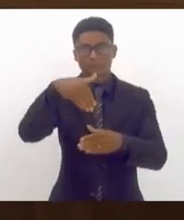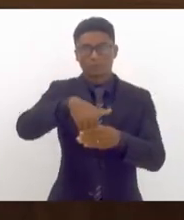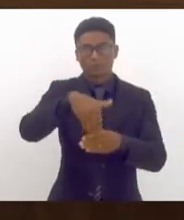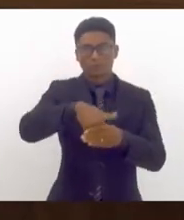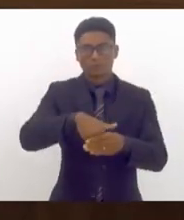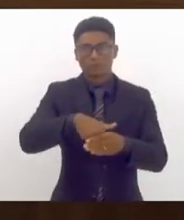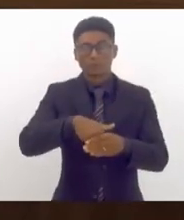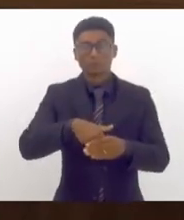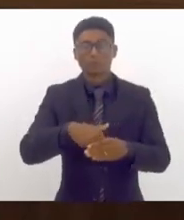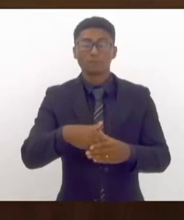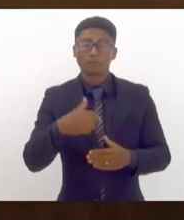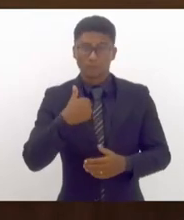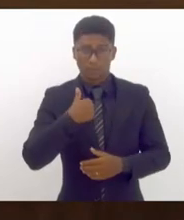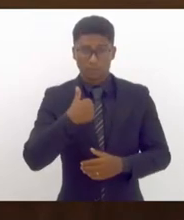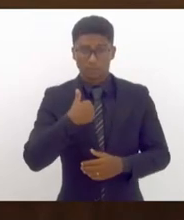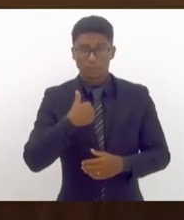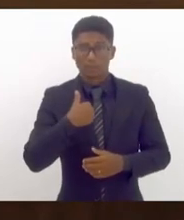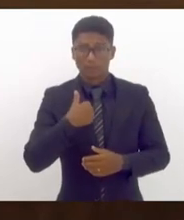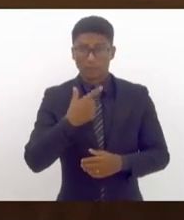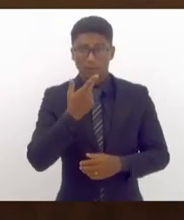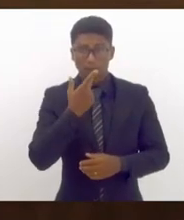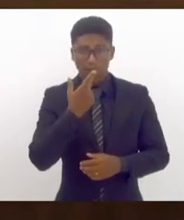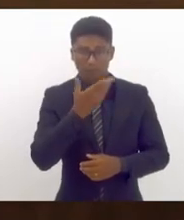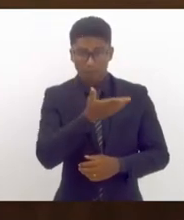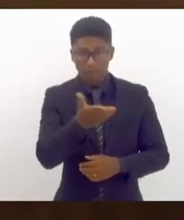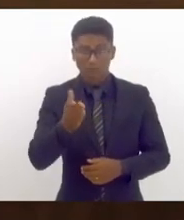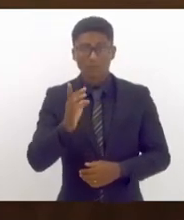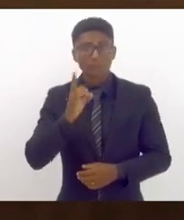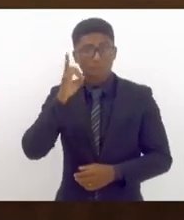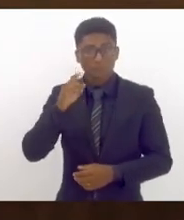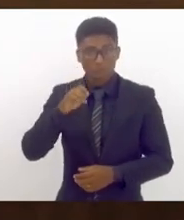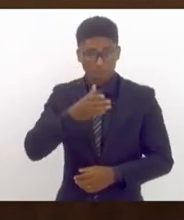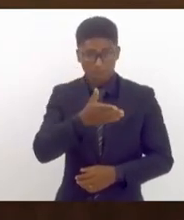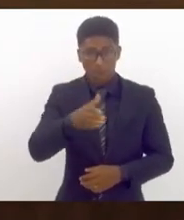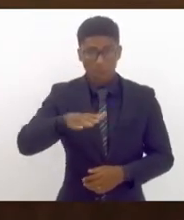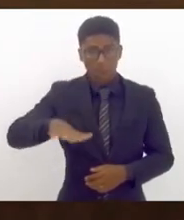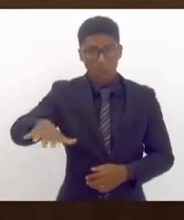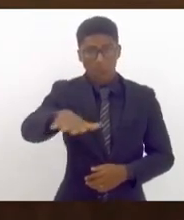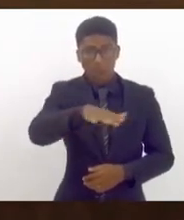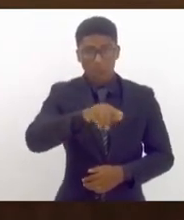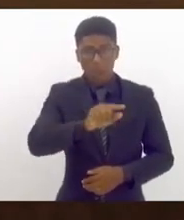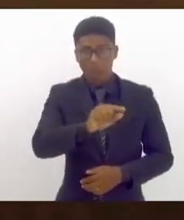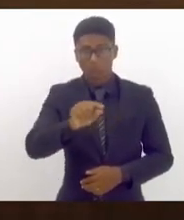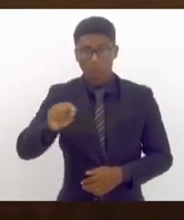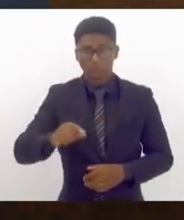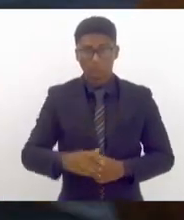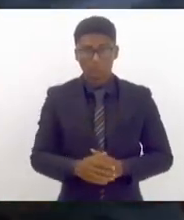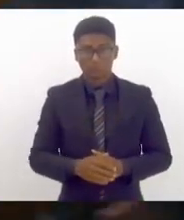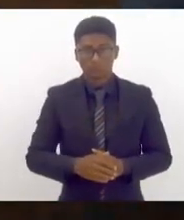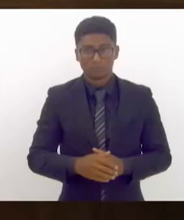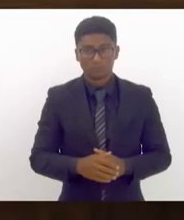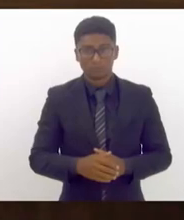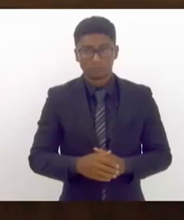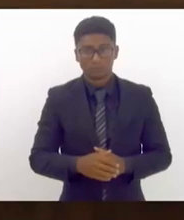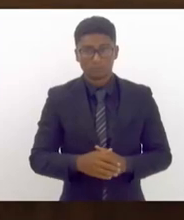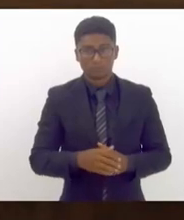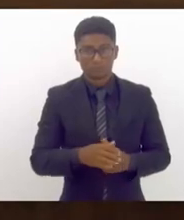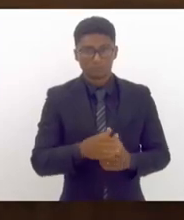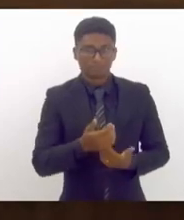quero fazer uma defesa alertando aos deputados que a questão da